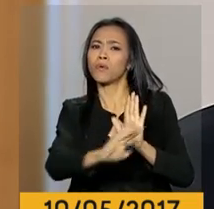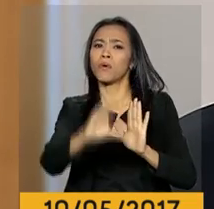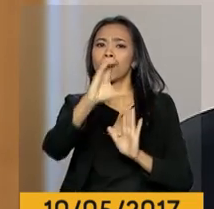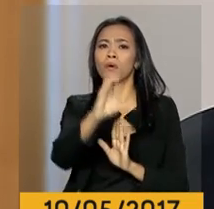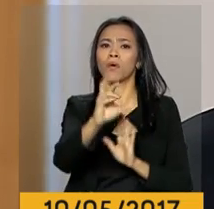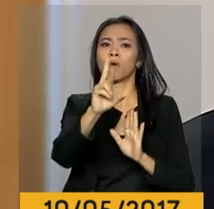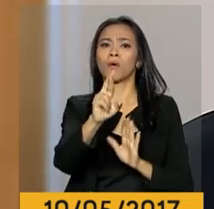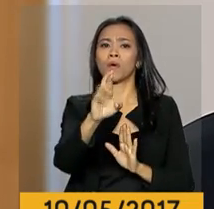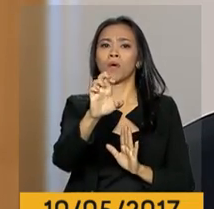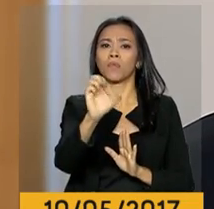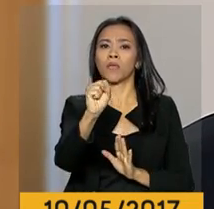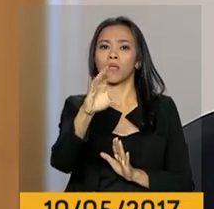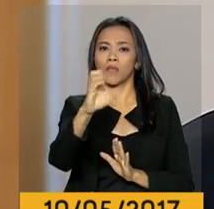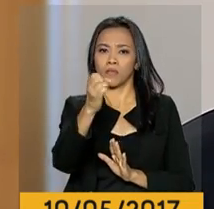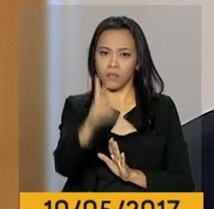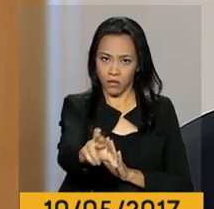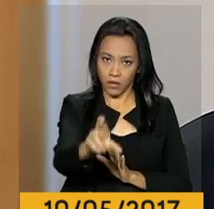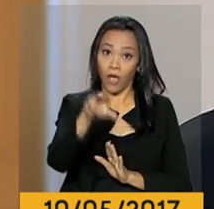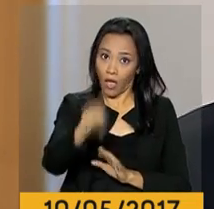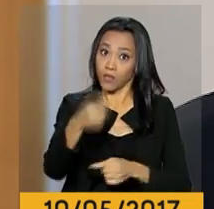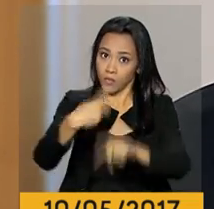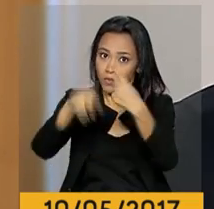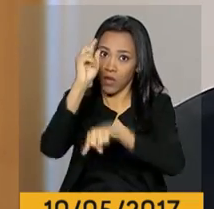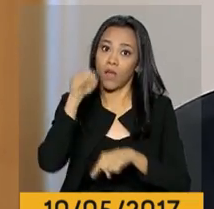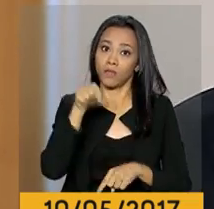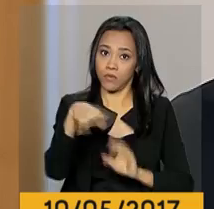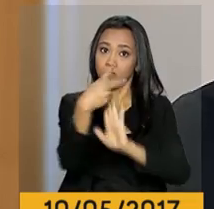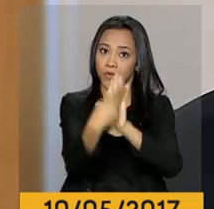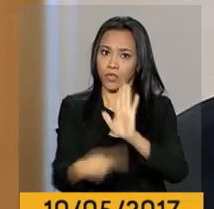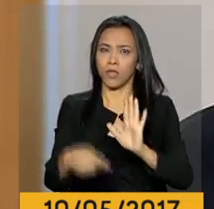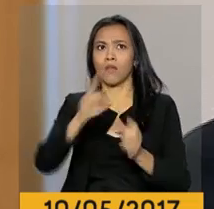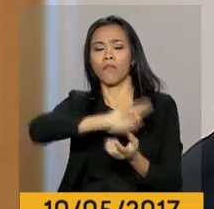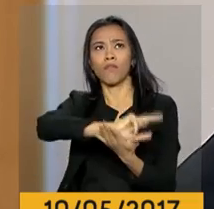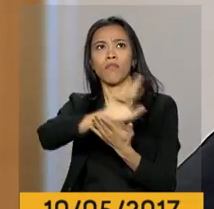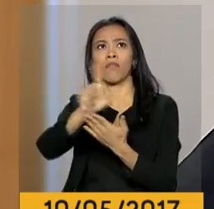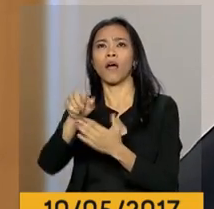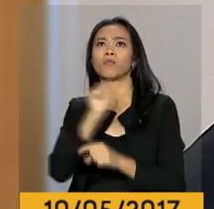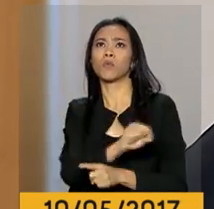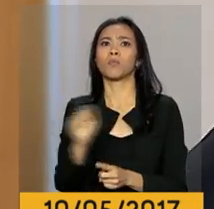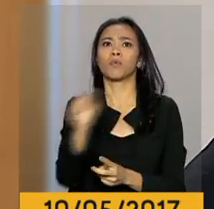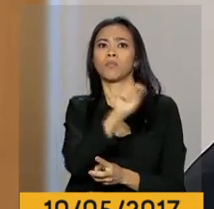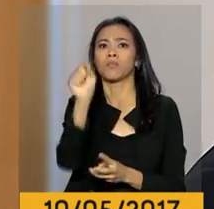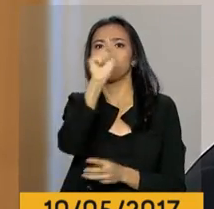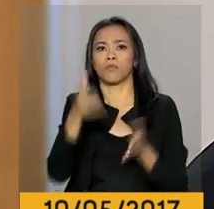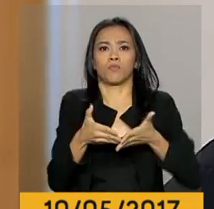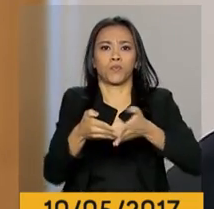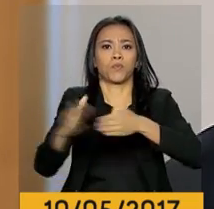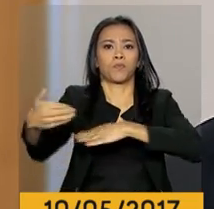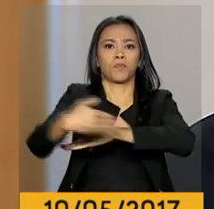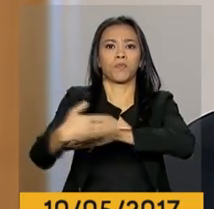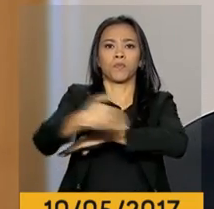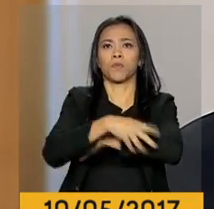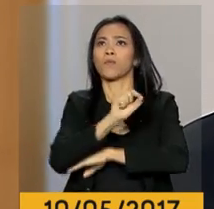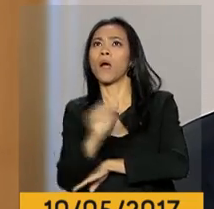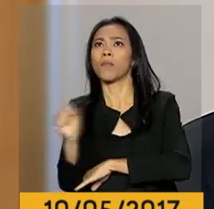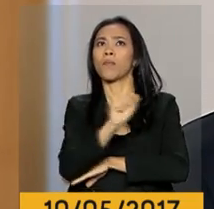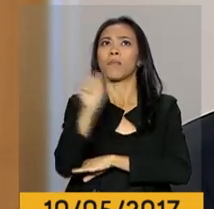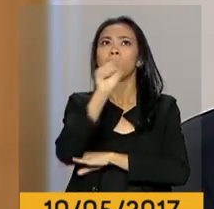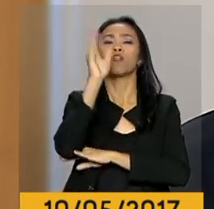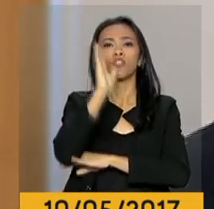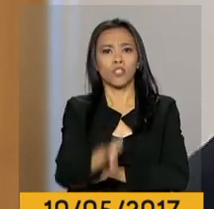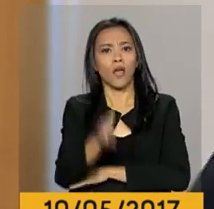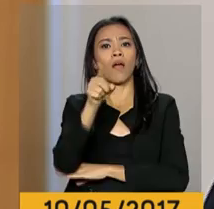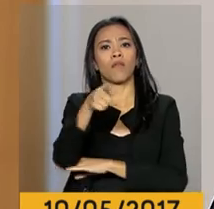é um sucesso vocês vejam quantos portos e aeroportos não é Maurício não é Maira foram eh